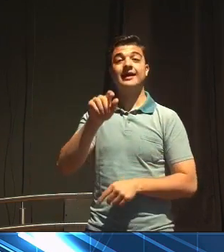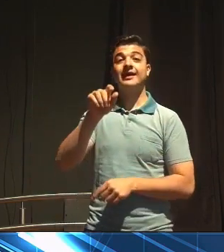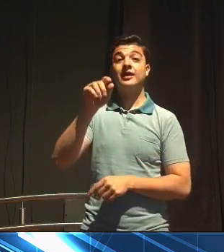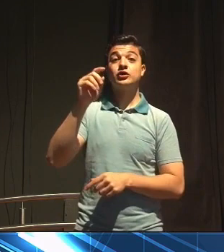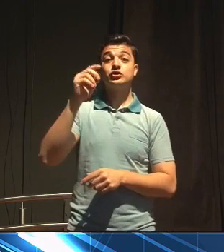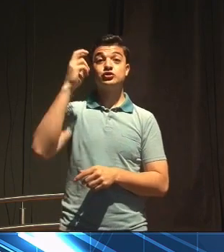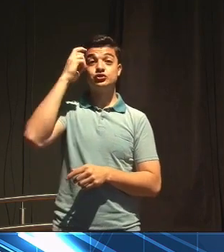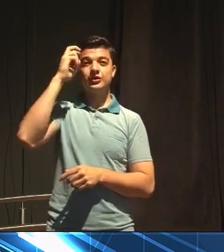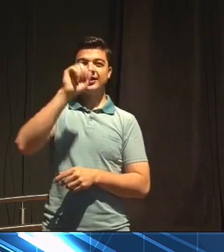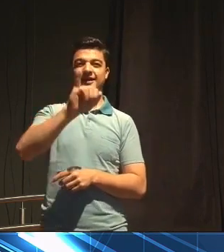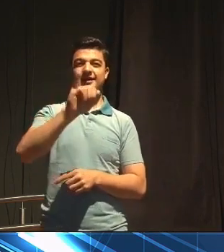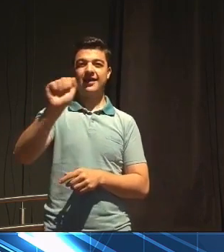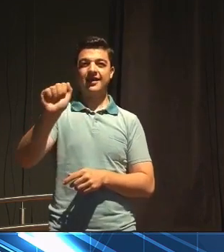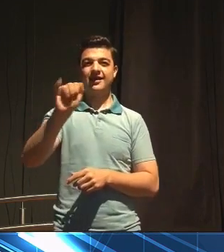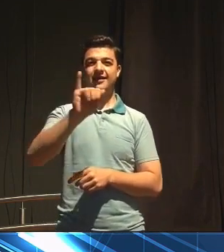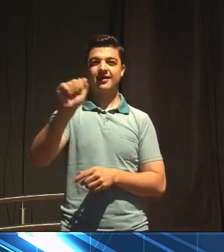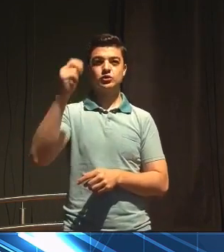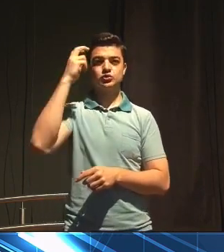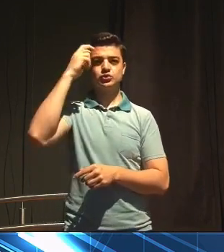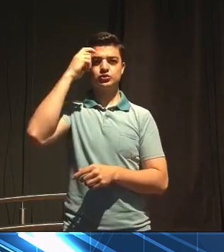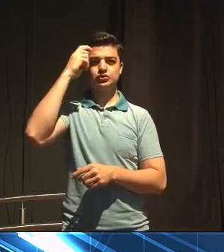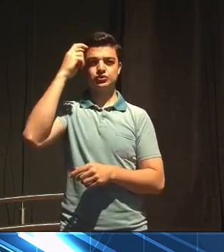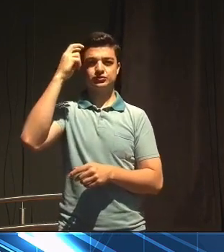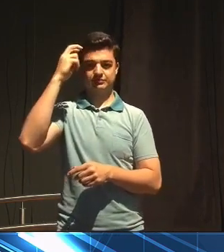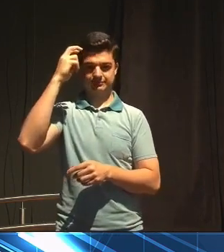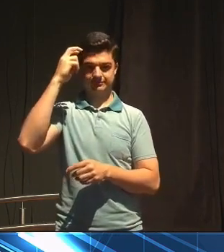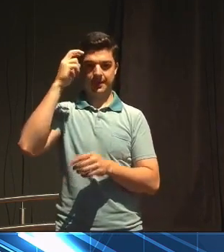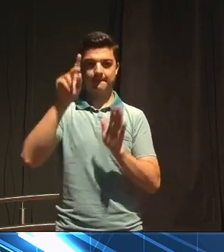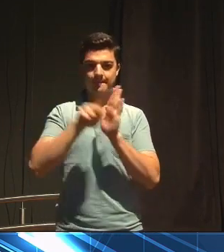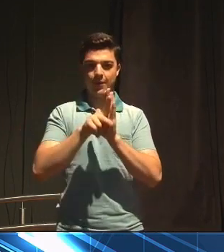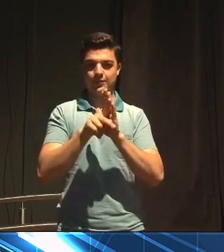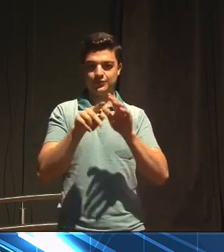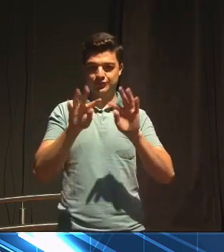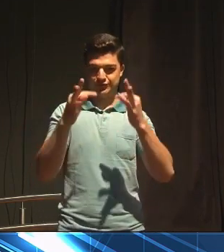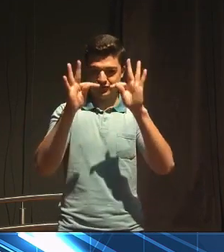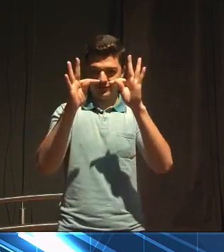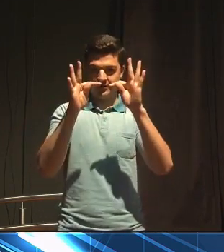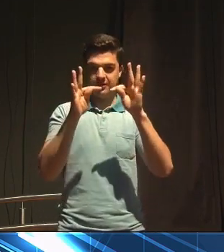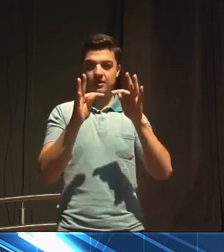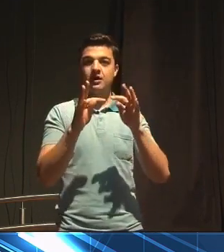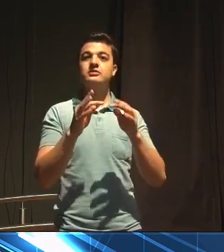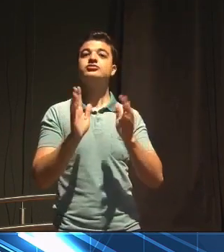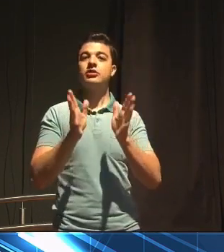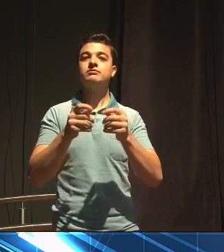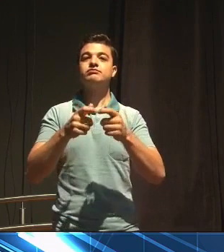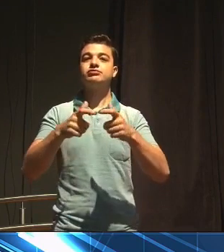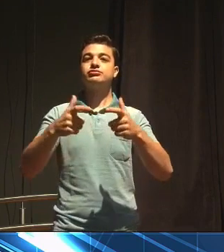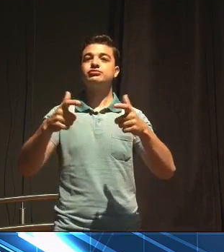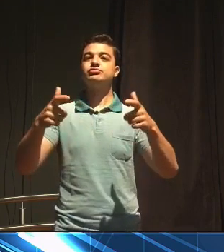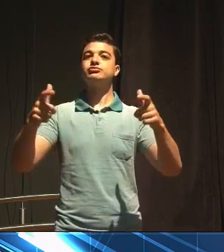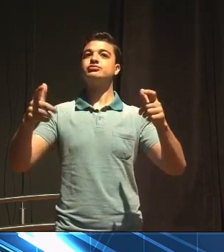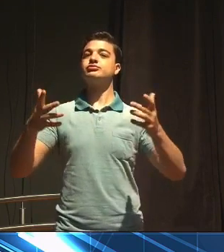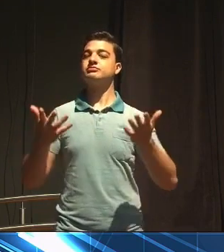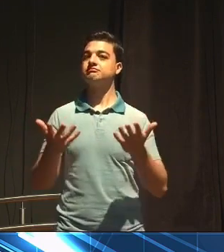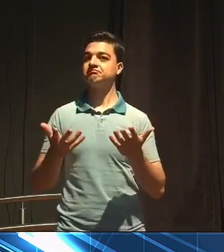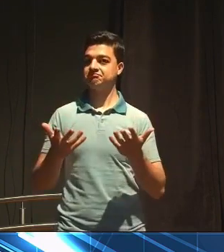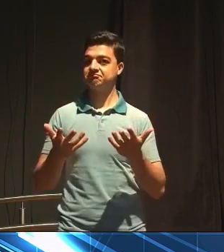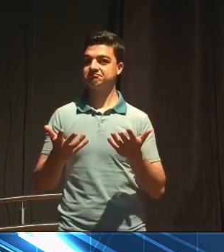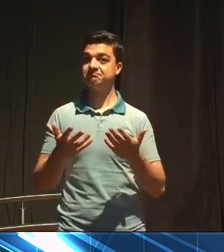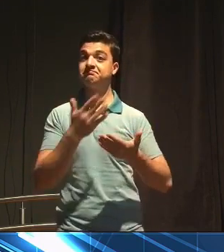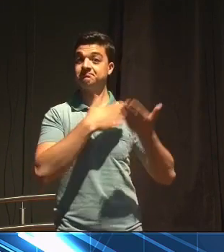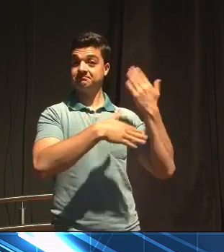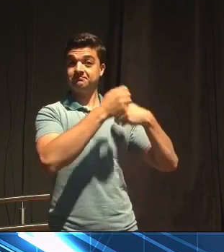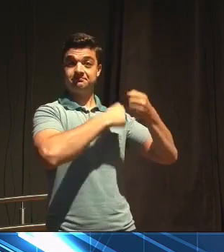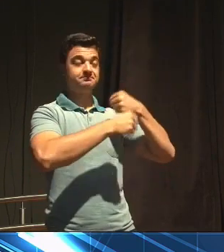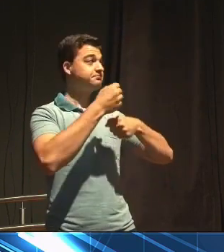era a inteligência artificial. Então, quando a gente começa a pensar em 95, eu não sei se vocês já ouviram falar nos